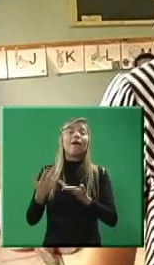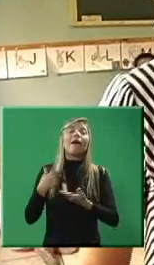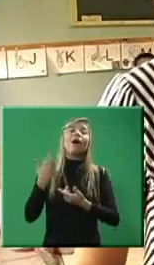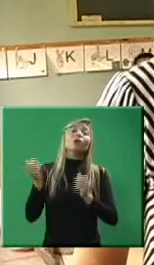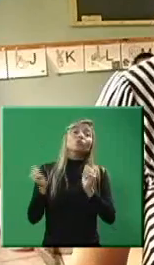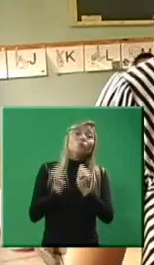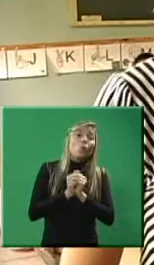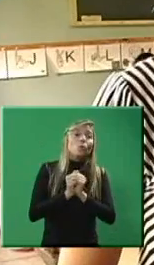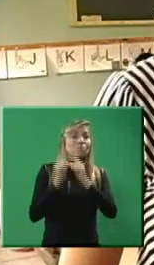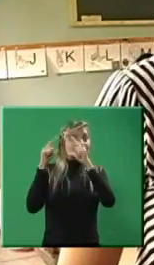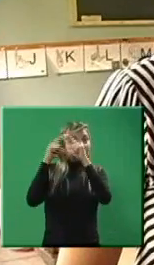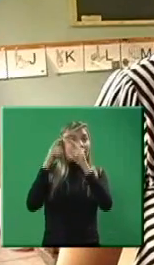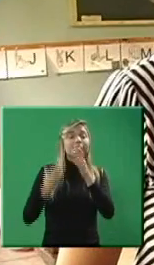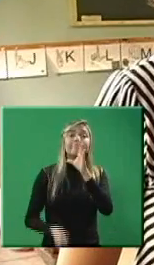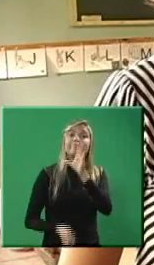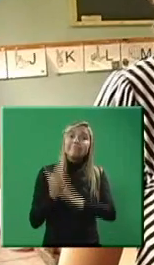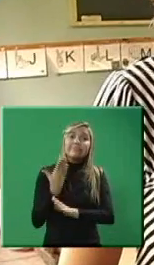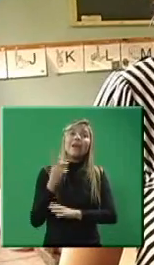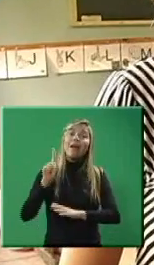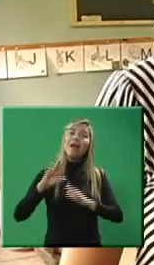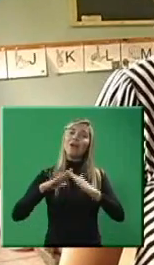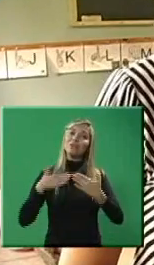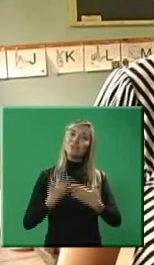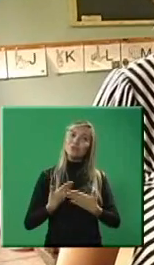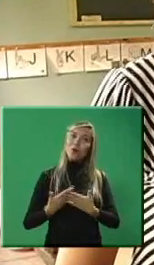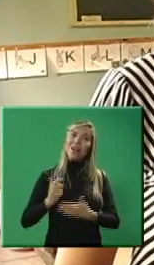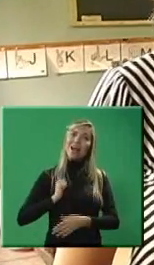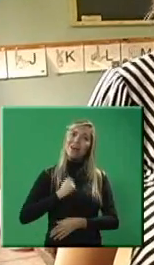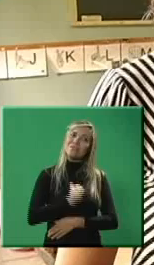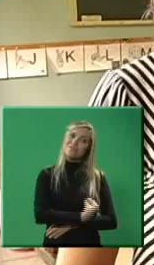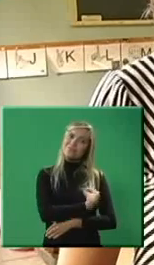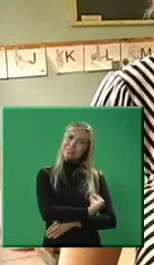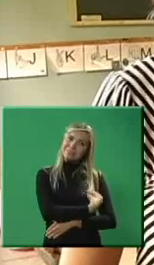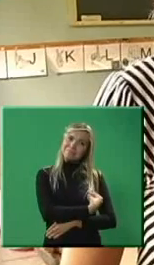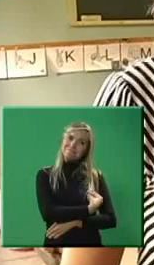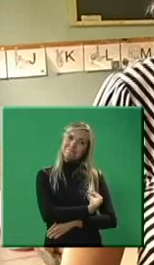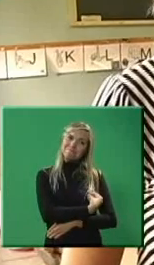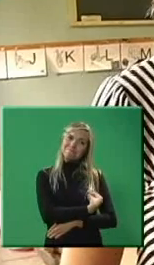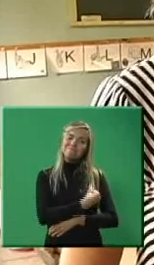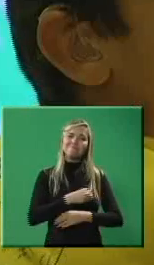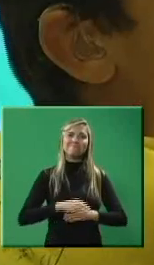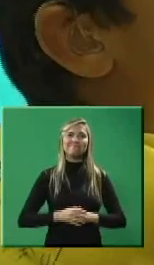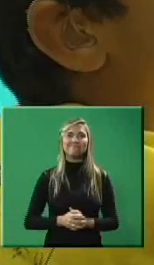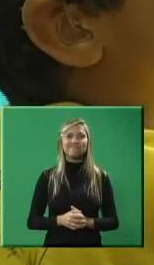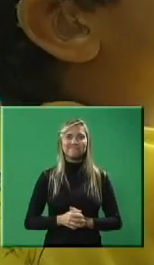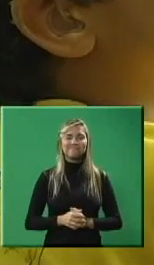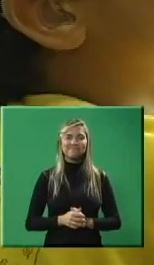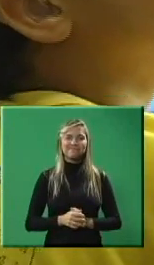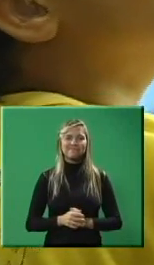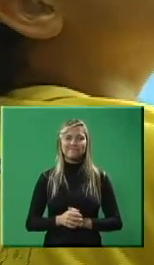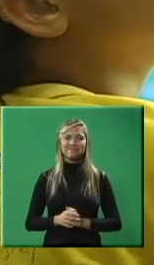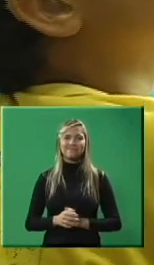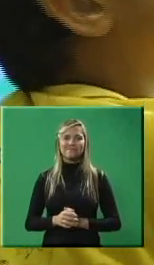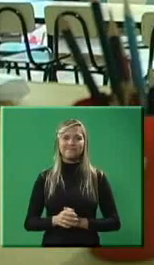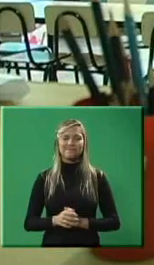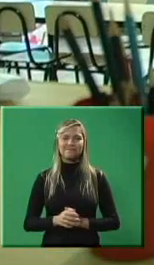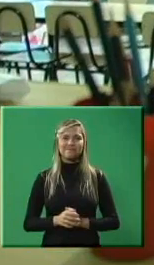junto com a loja maçônica foi criada então a Escola A Vida.